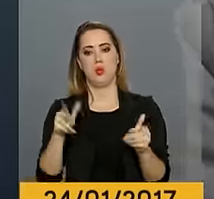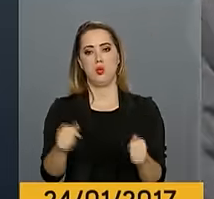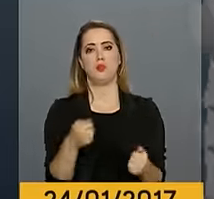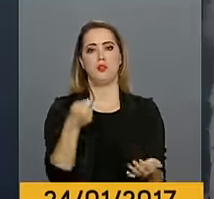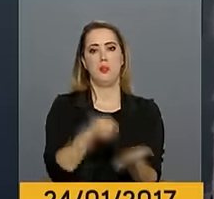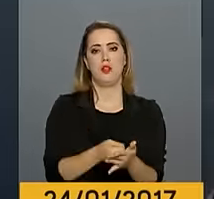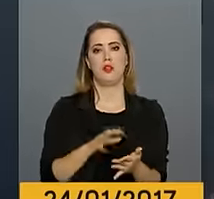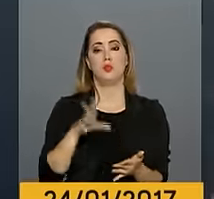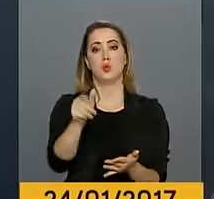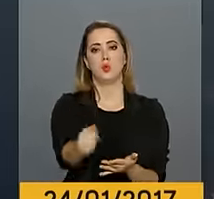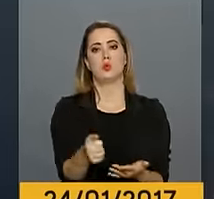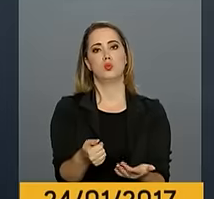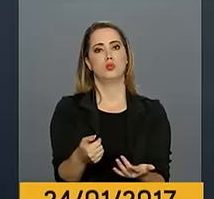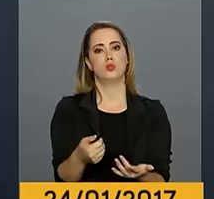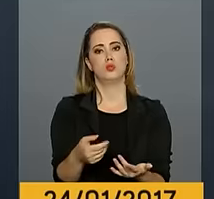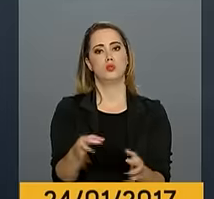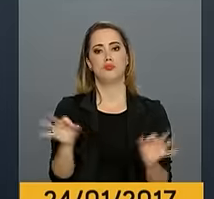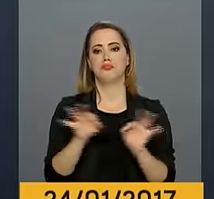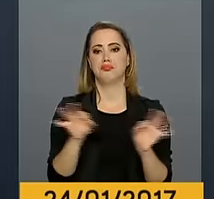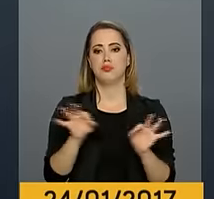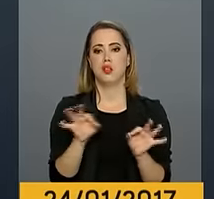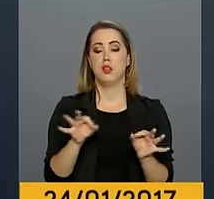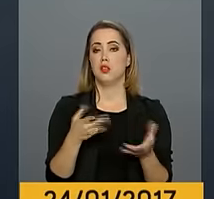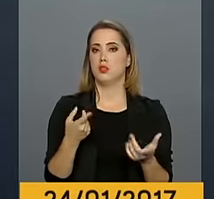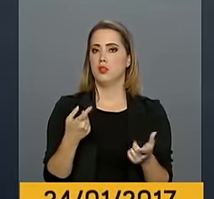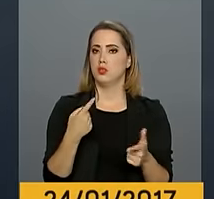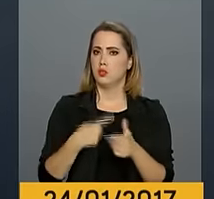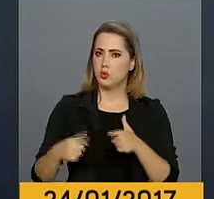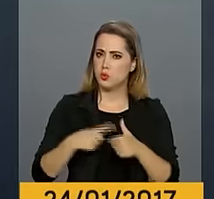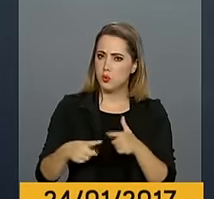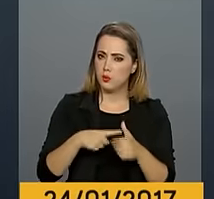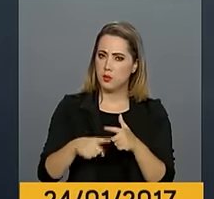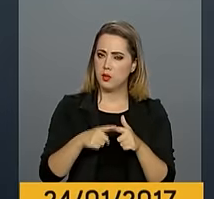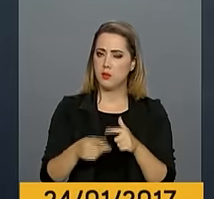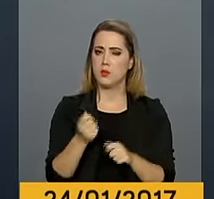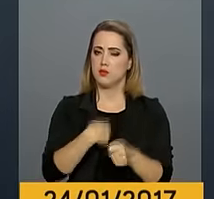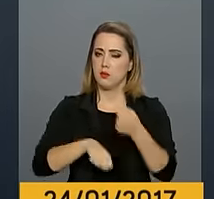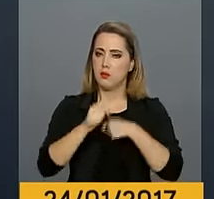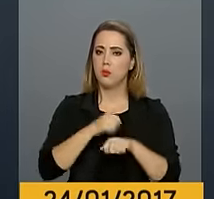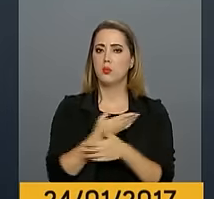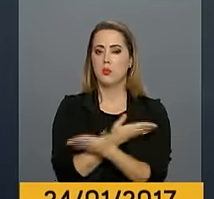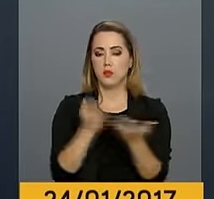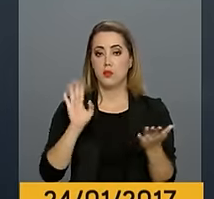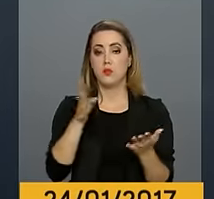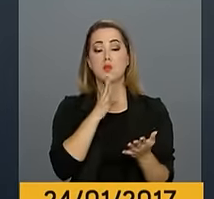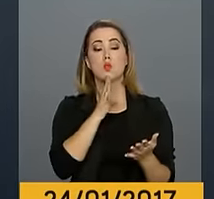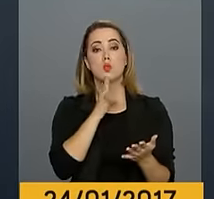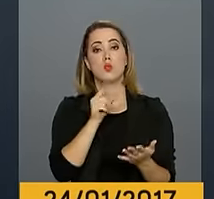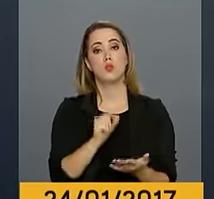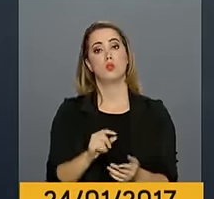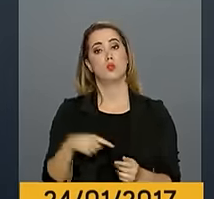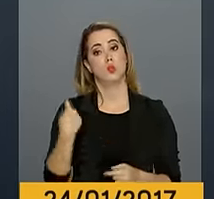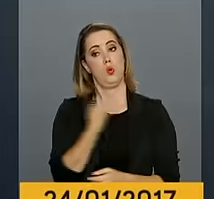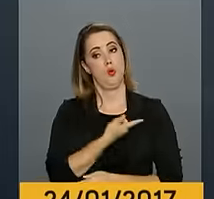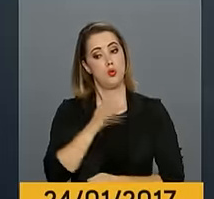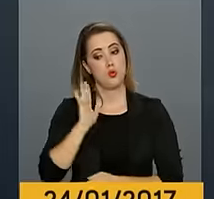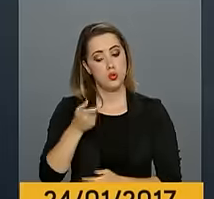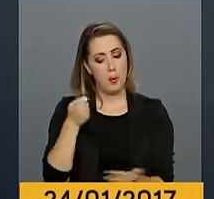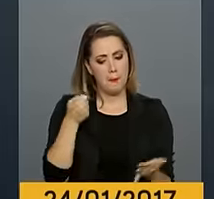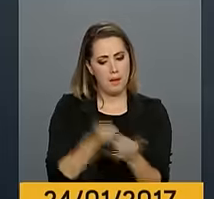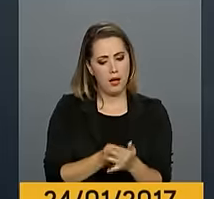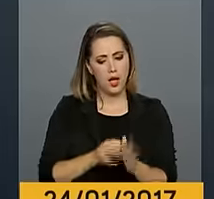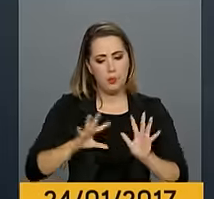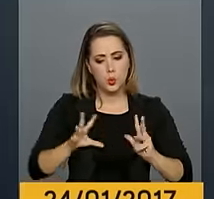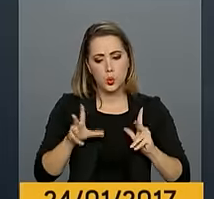emendas parlamentares, sem embargo das dificuldades econômicas, que todos os senhores conhecem, Mas não só pagamos todas as emendas